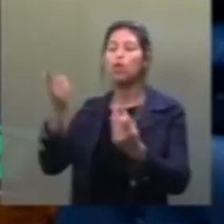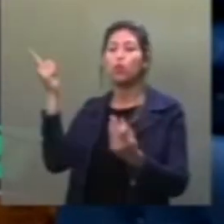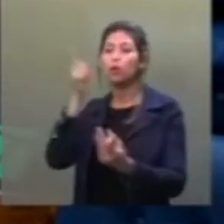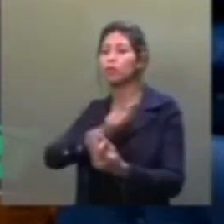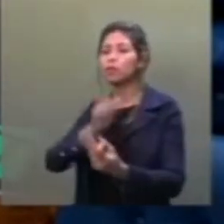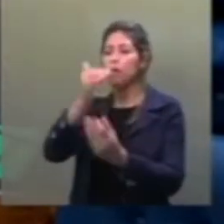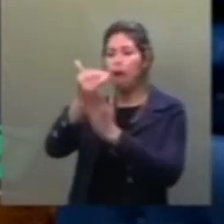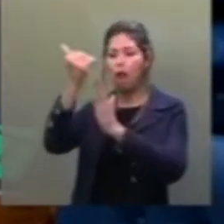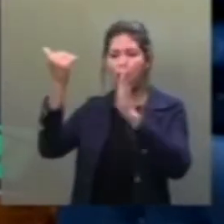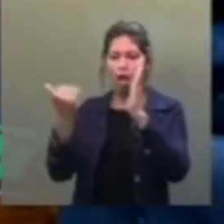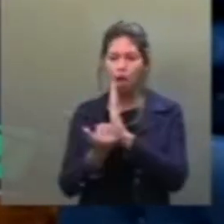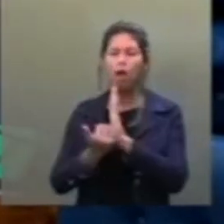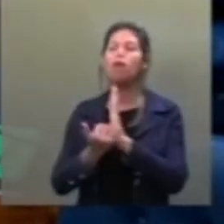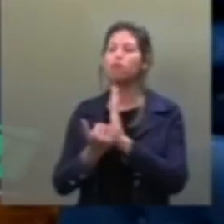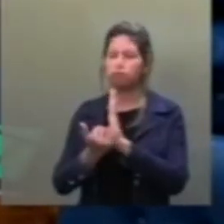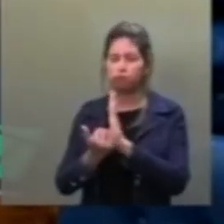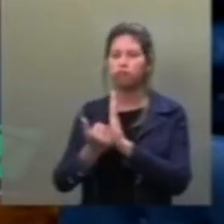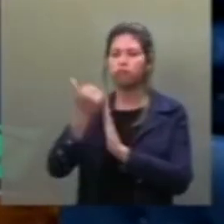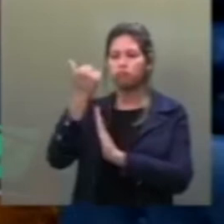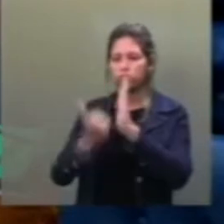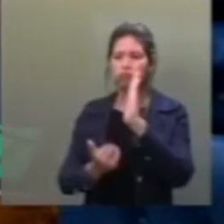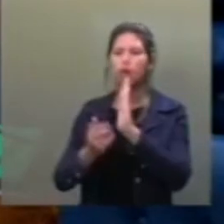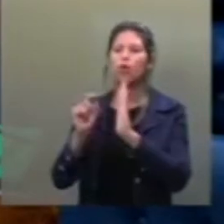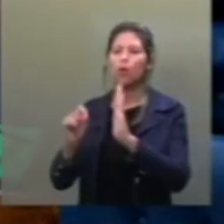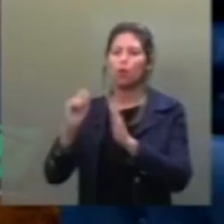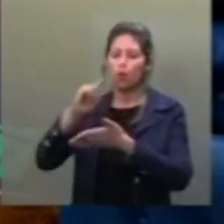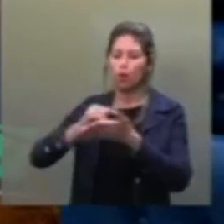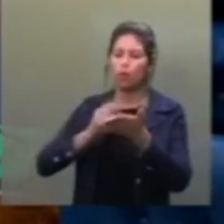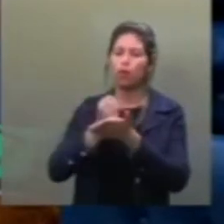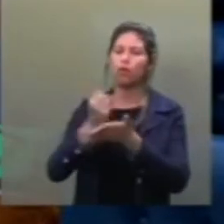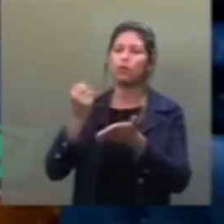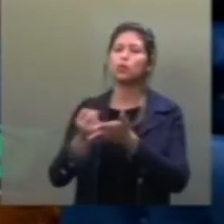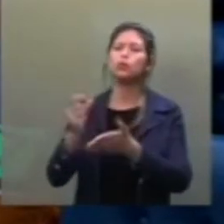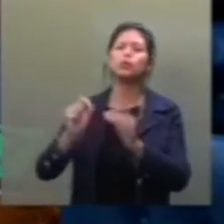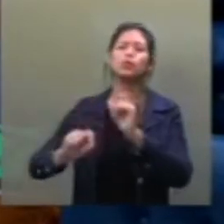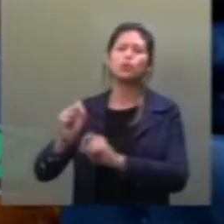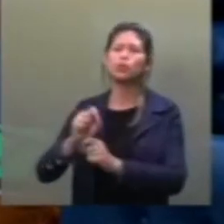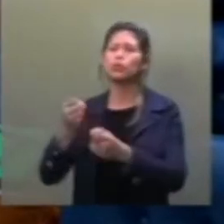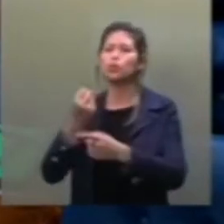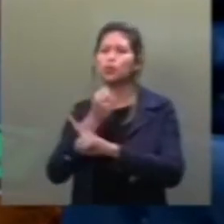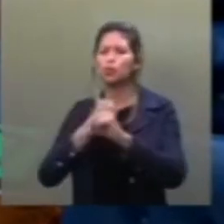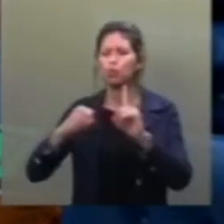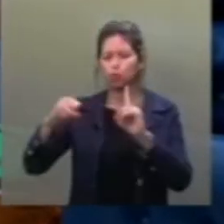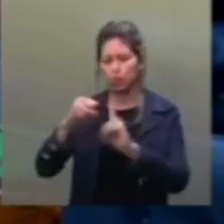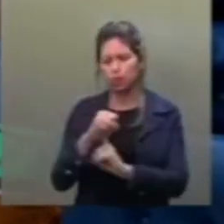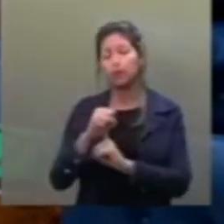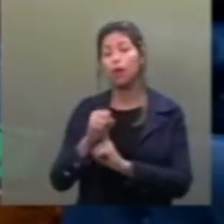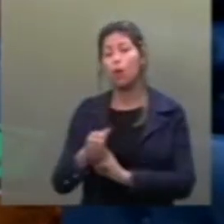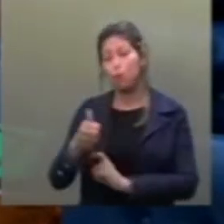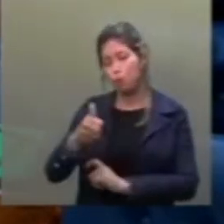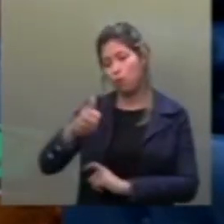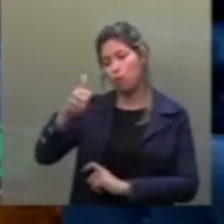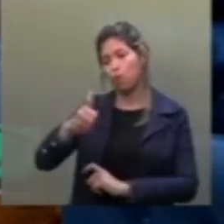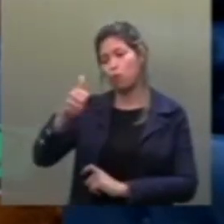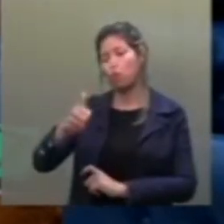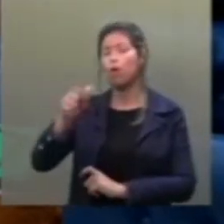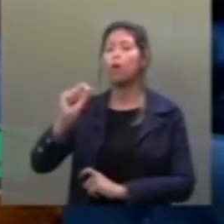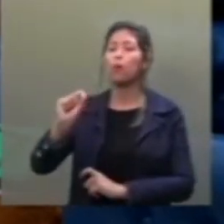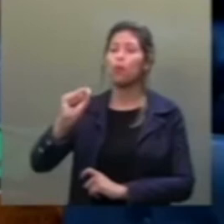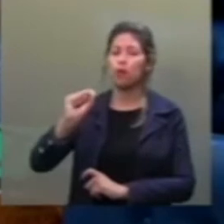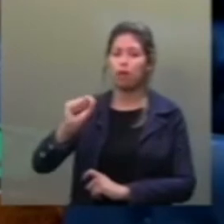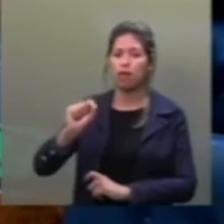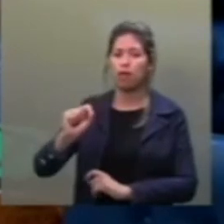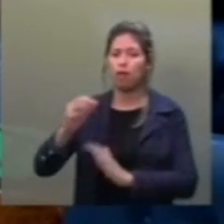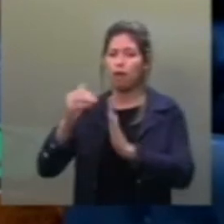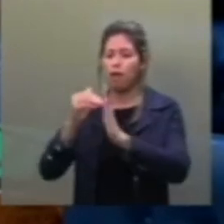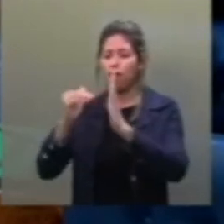previsto pela tarifa social medidas como número um por exemplo do ano passado Fundo de Investimento nas